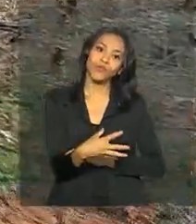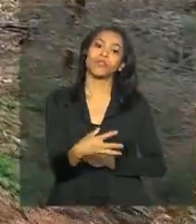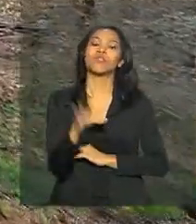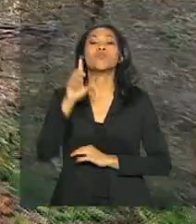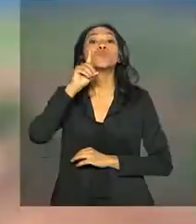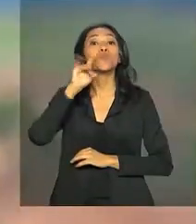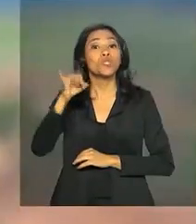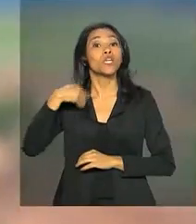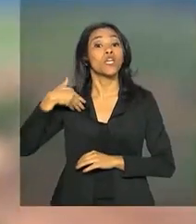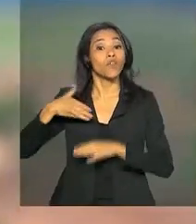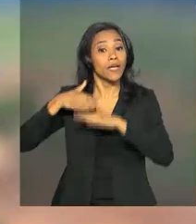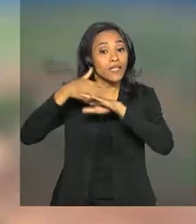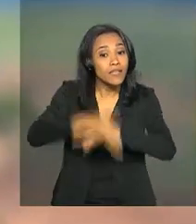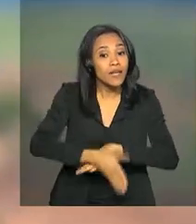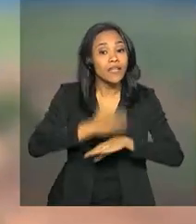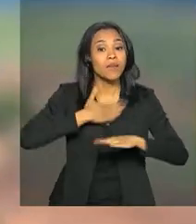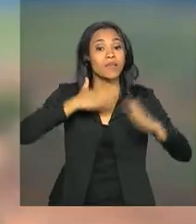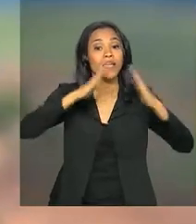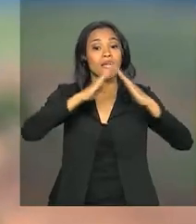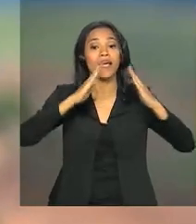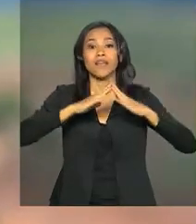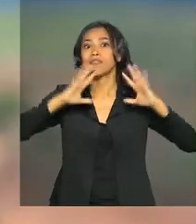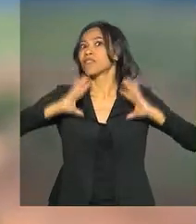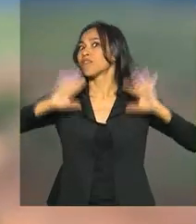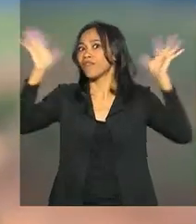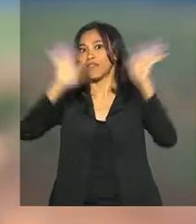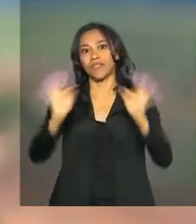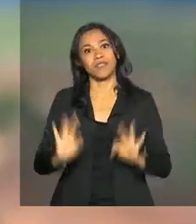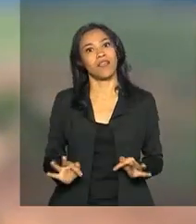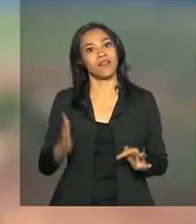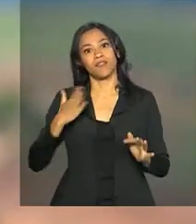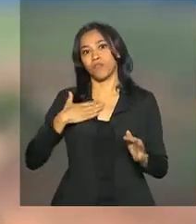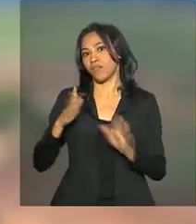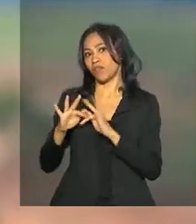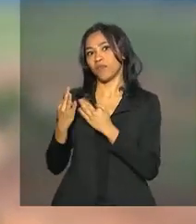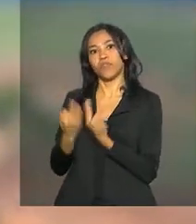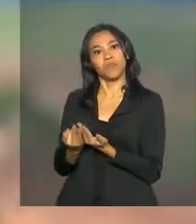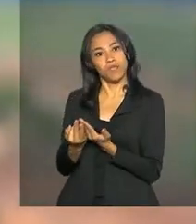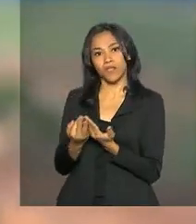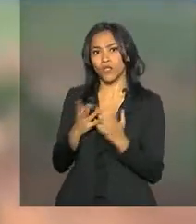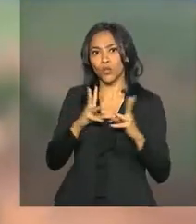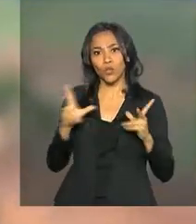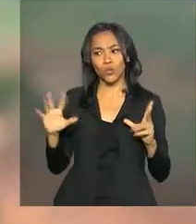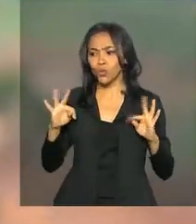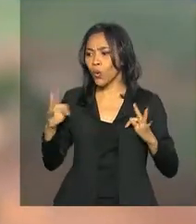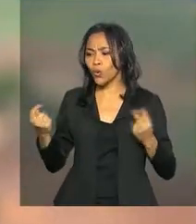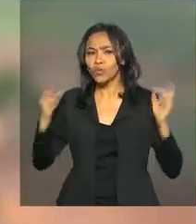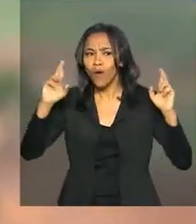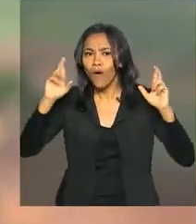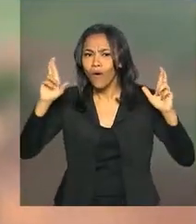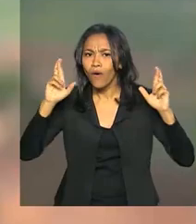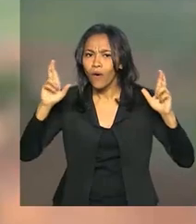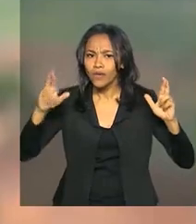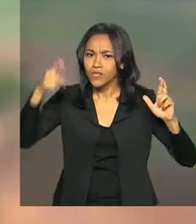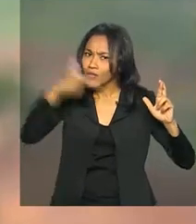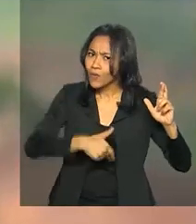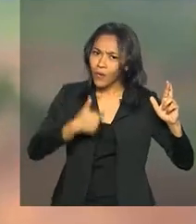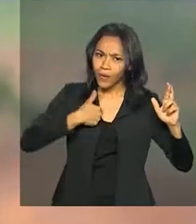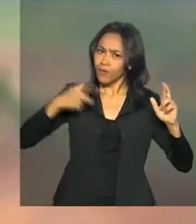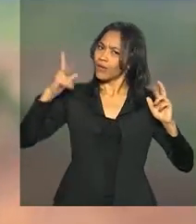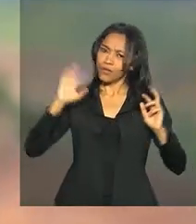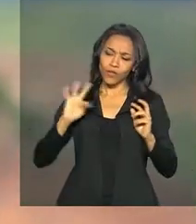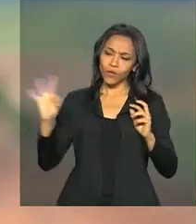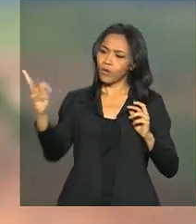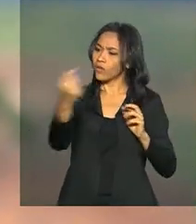aqui dentro da minha casa vai ser o dia da maior felicidade minha e da minha família. Que todos torcem para que isso aconteça, assim como é eu e é todas